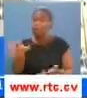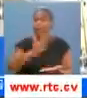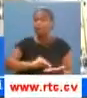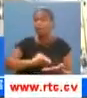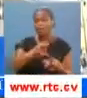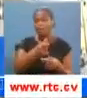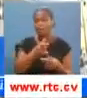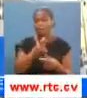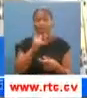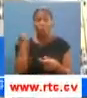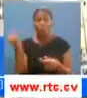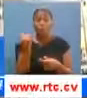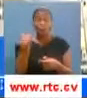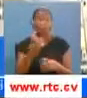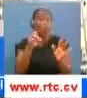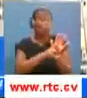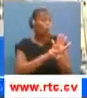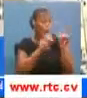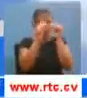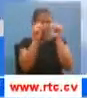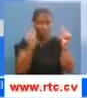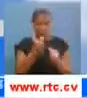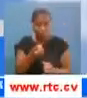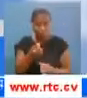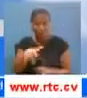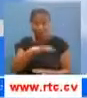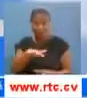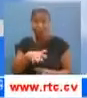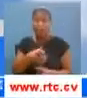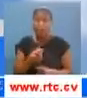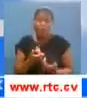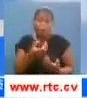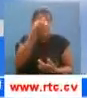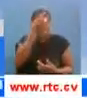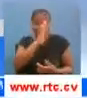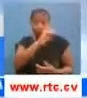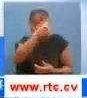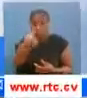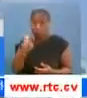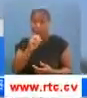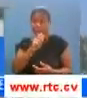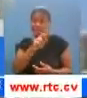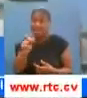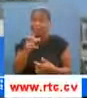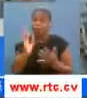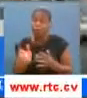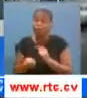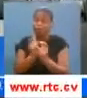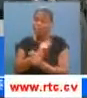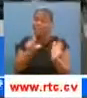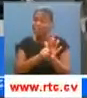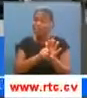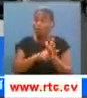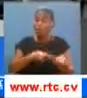mais esta entidade reguladora do sistema financeiro nacional, deixa entender João Serra. Para já, a mexida na lei orgânica